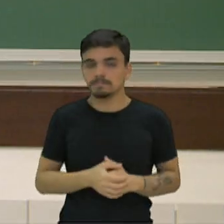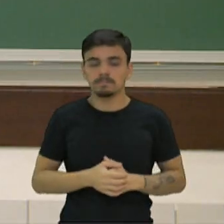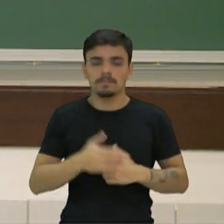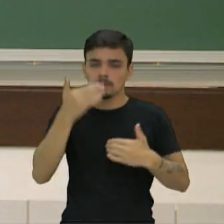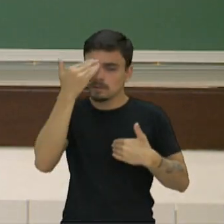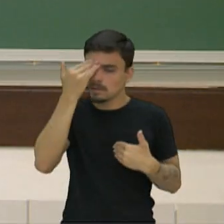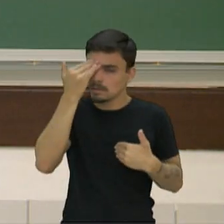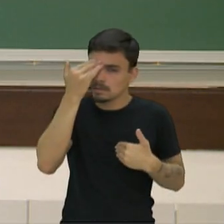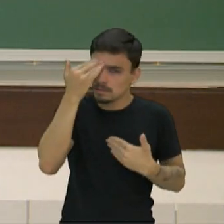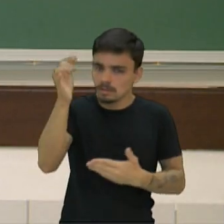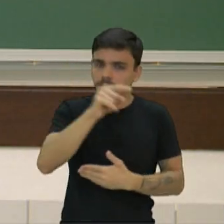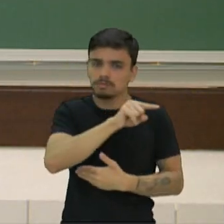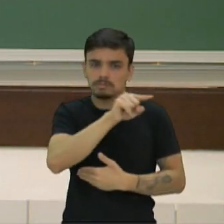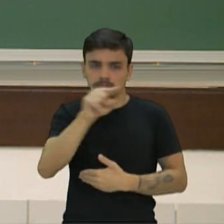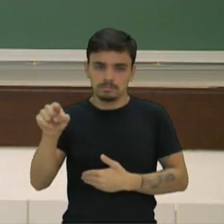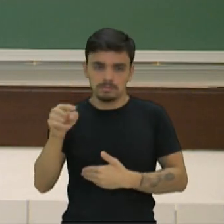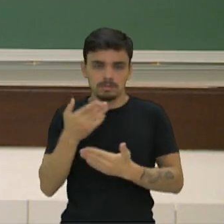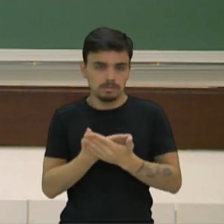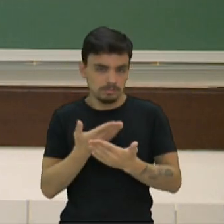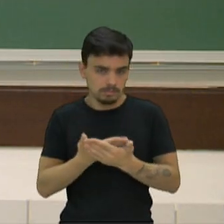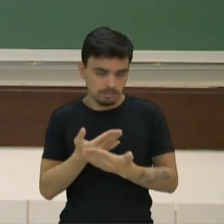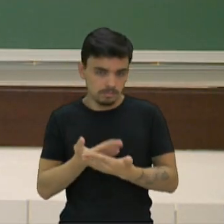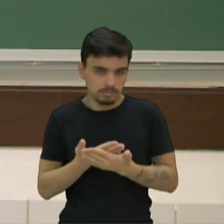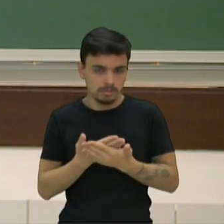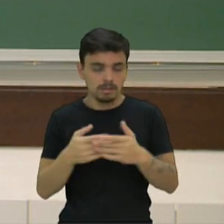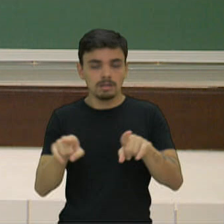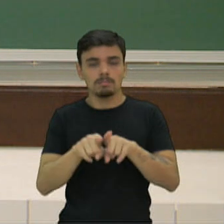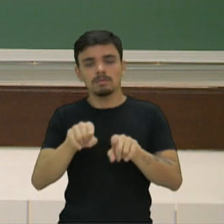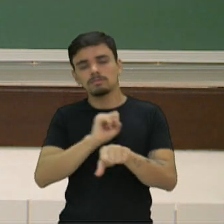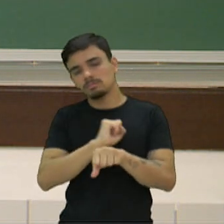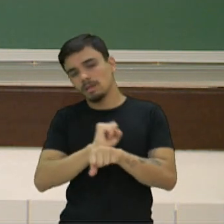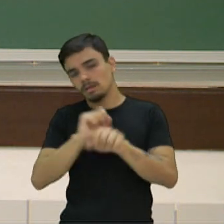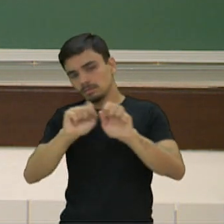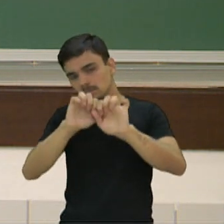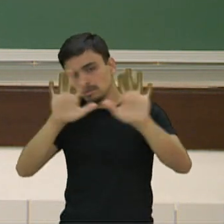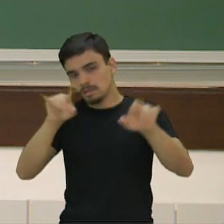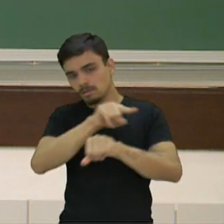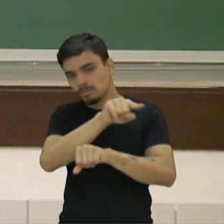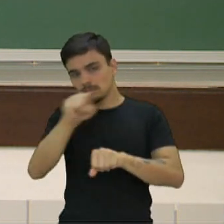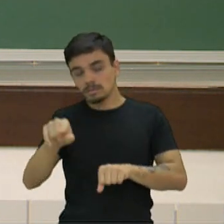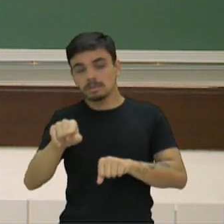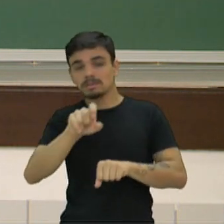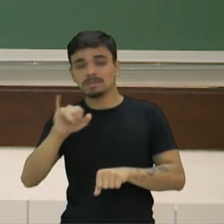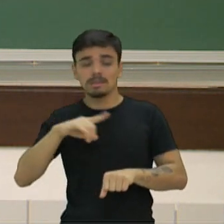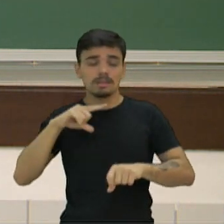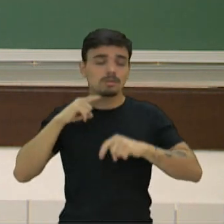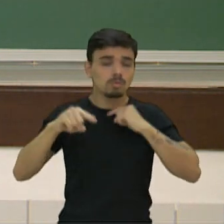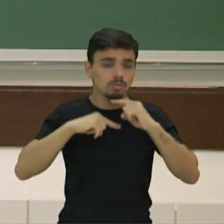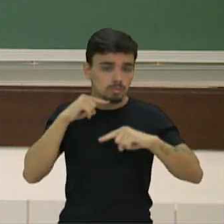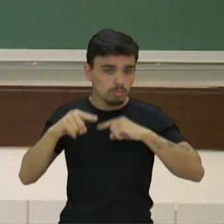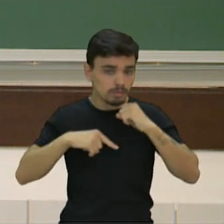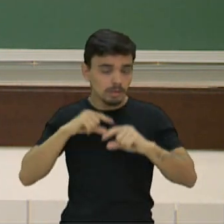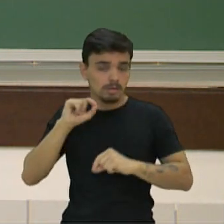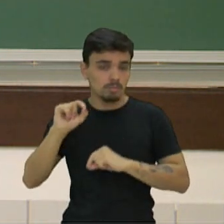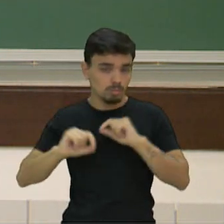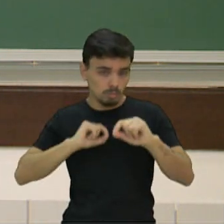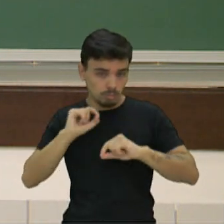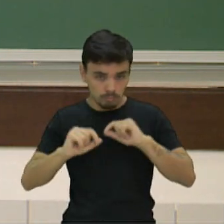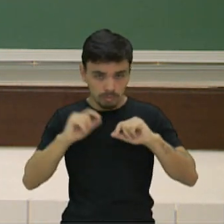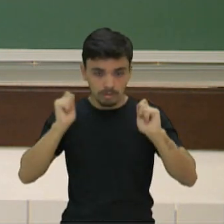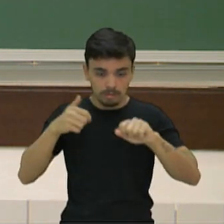Agradeço mais uma vez a aula de hoje. Espero ter sido bem claro. Caso tenham ficado algumas dúvidas, você